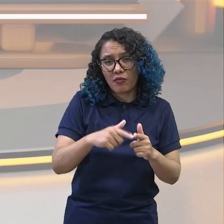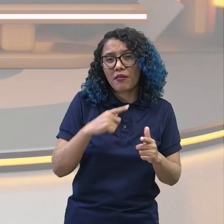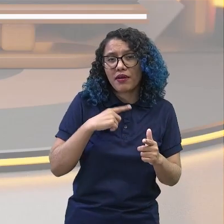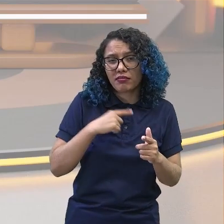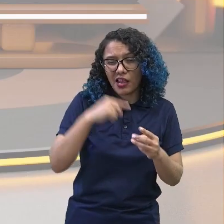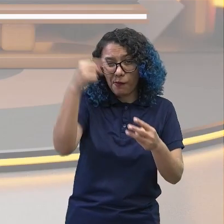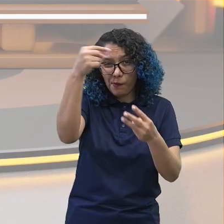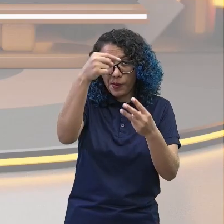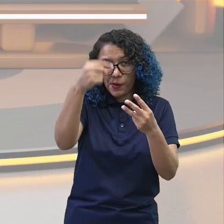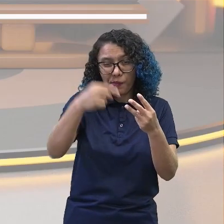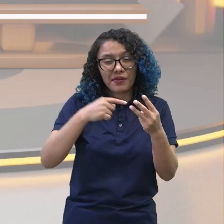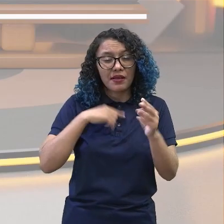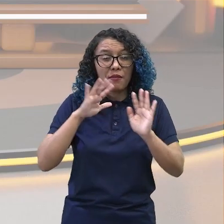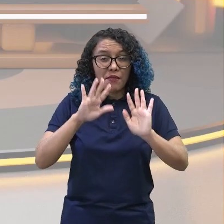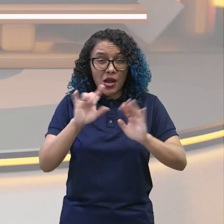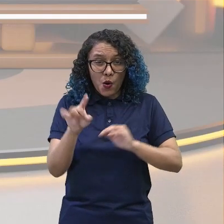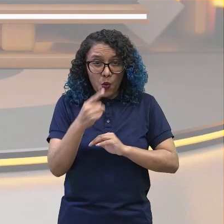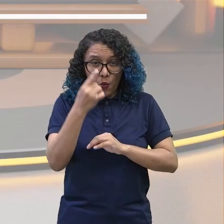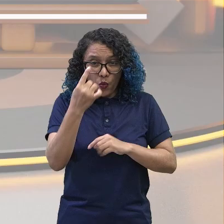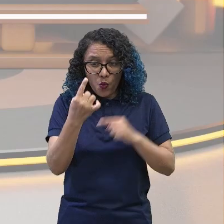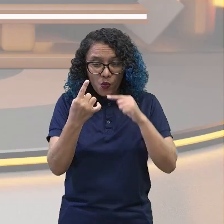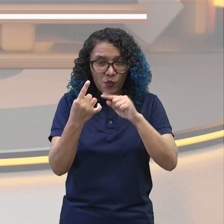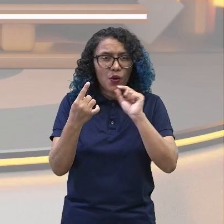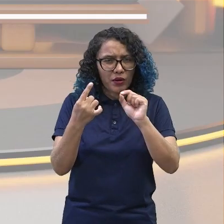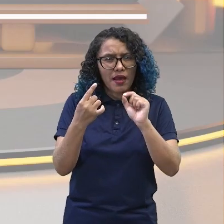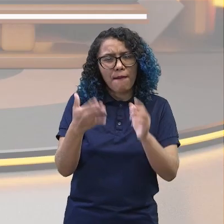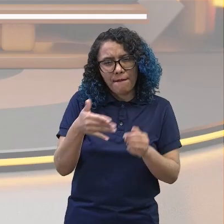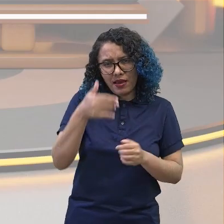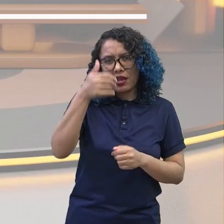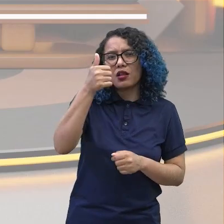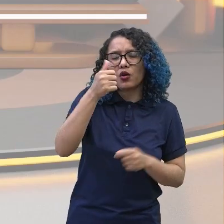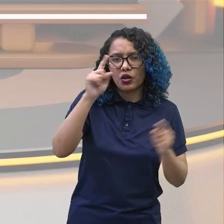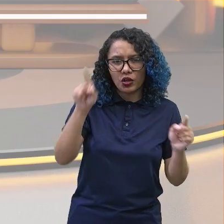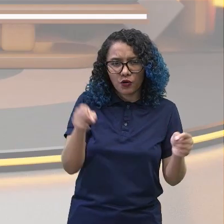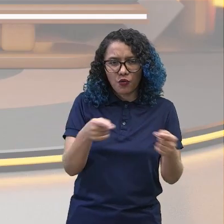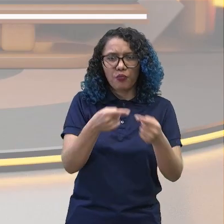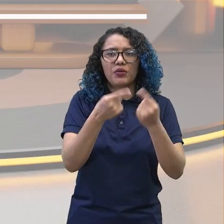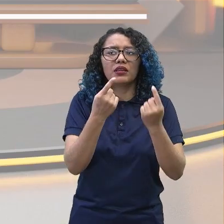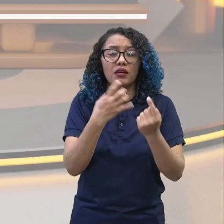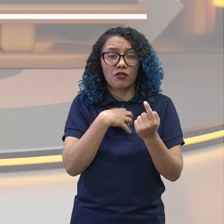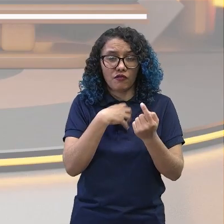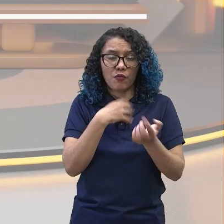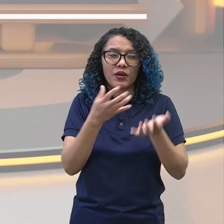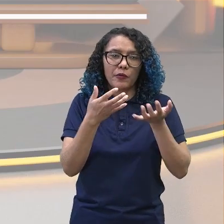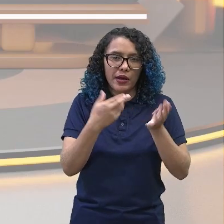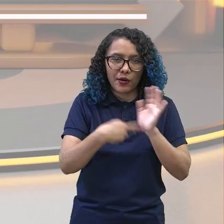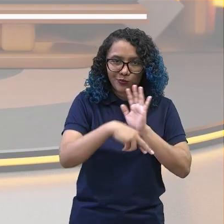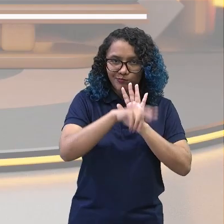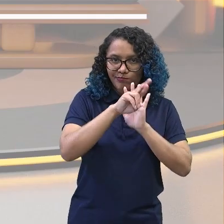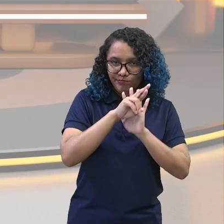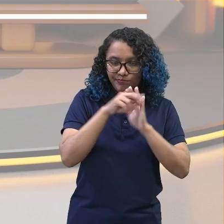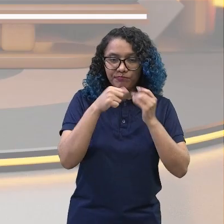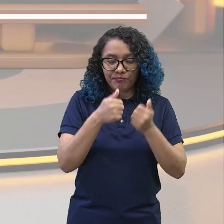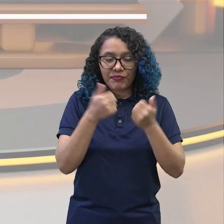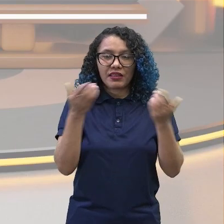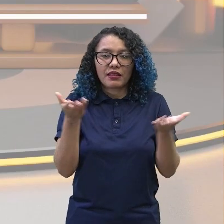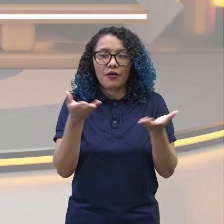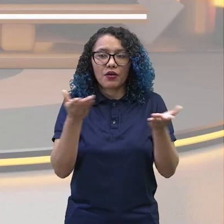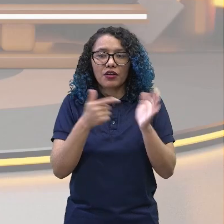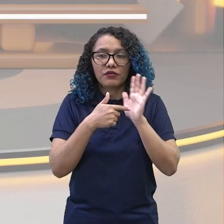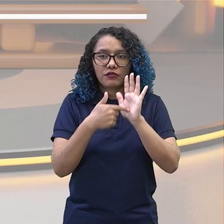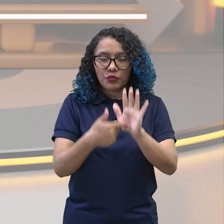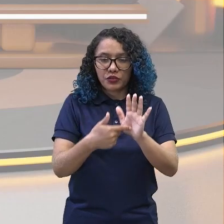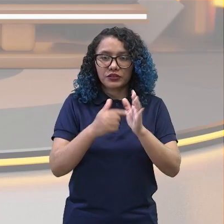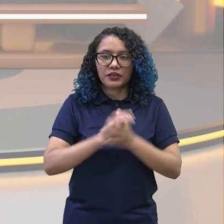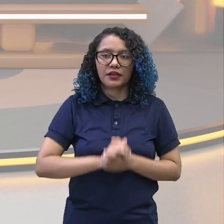mas existe uma projeção cartográfica mais indicada para aquilo que eu quero trabalhar. Bem, agora a gente vai tratar de